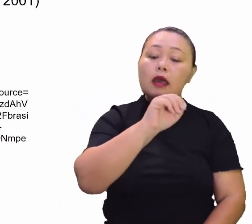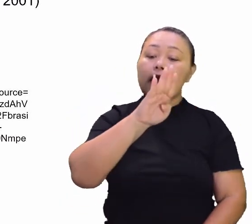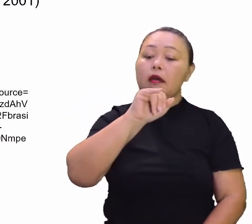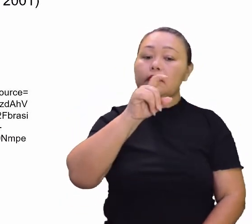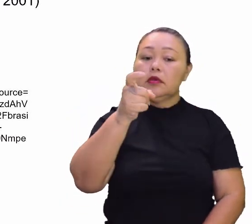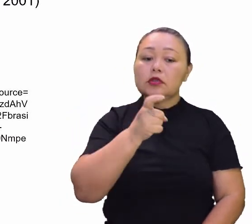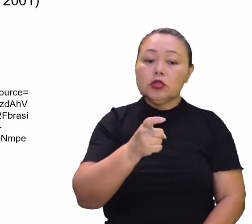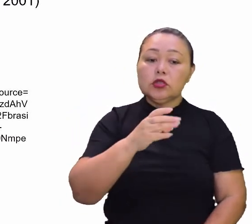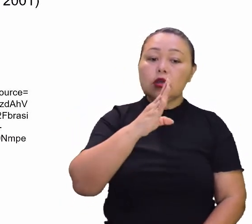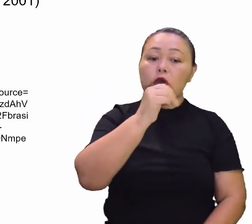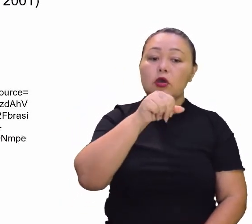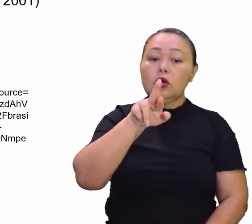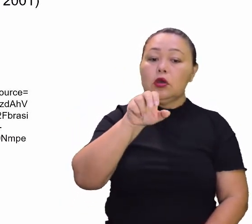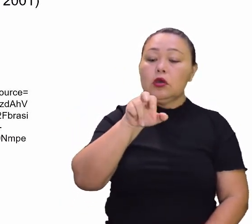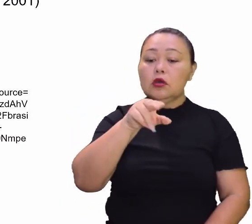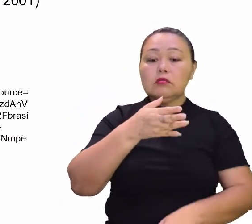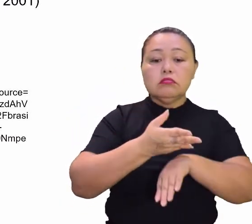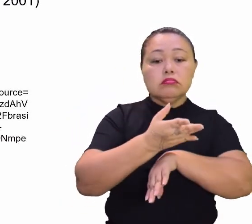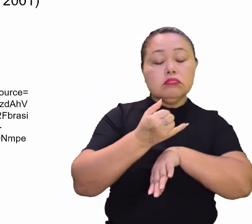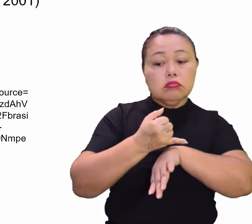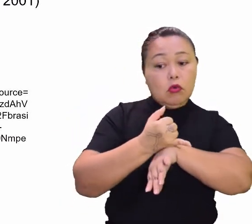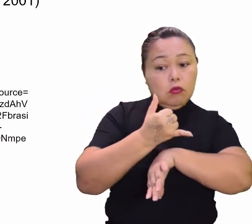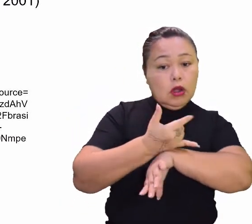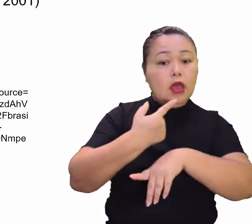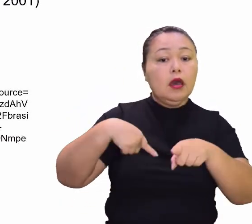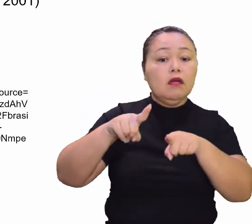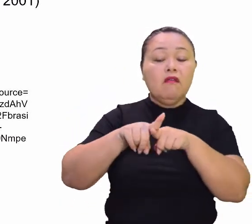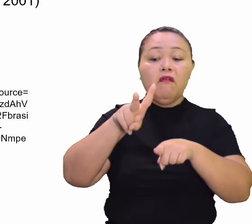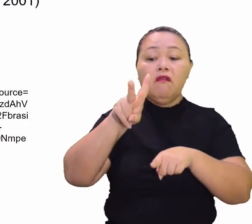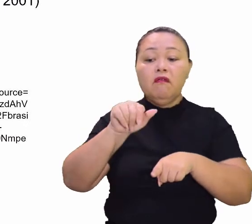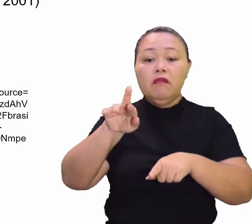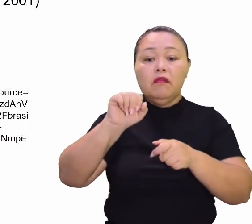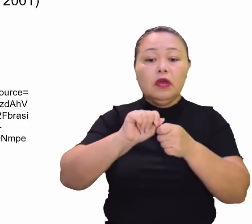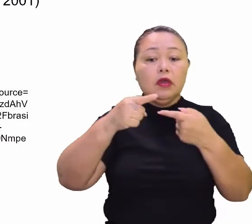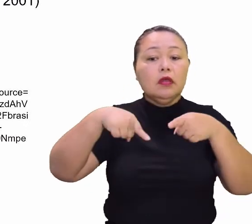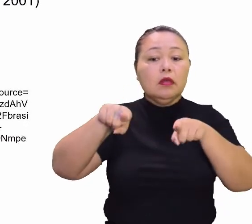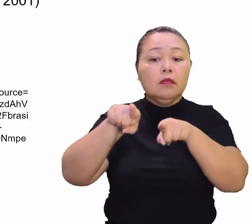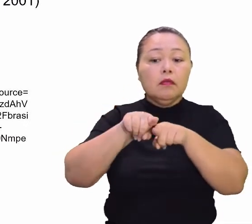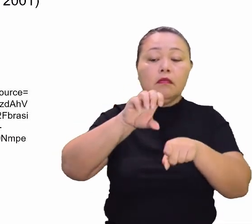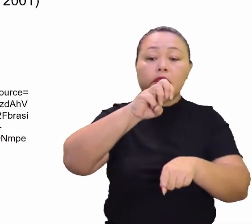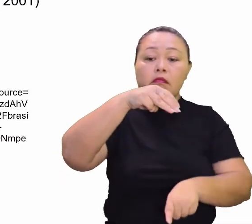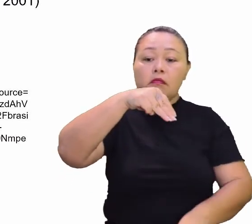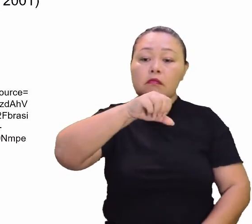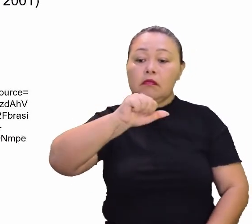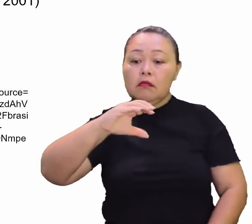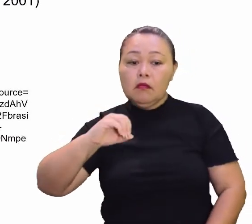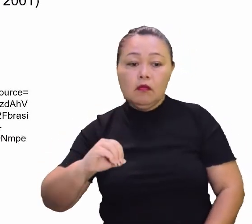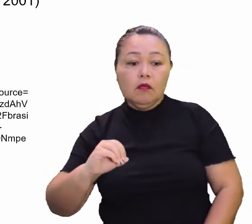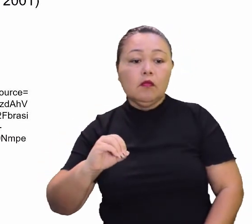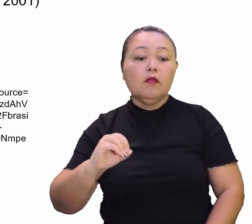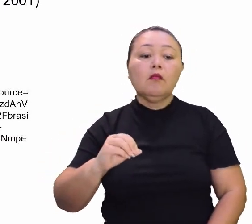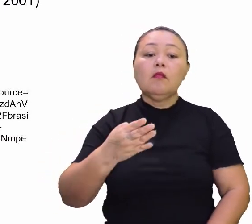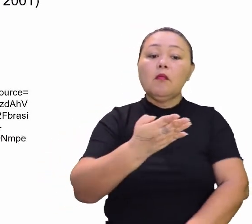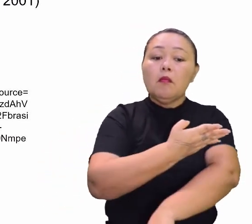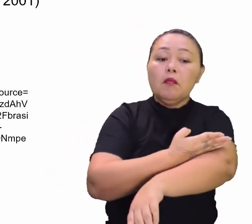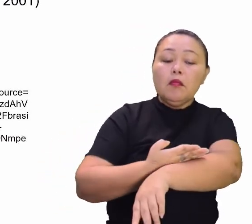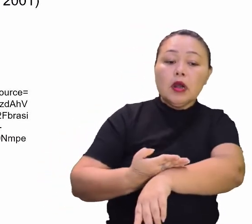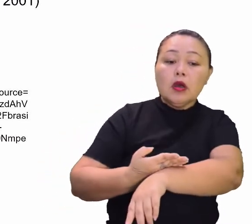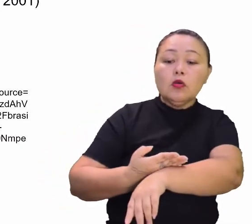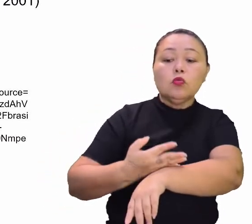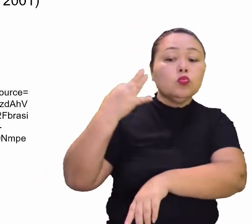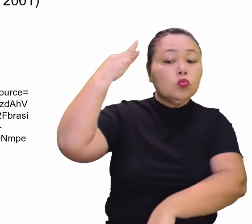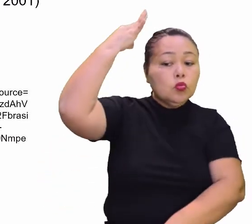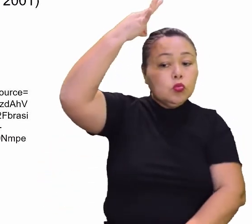Corumbiara, Verde, Mequens, Massaco, Branco, São Miguel, São Domingos